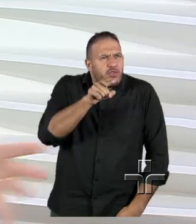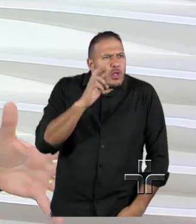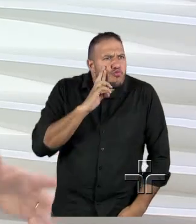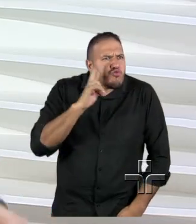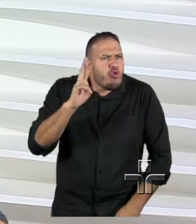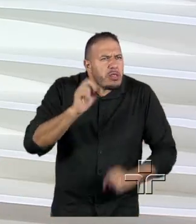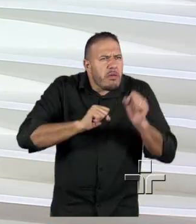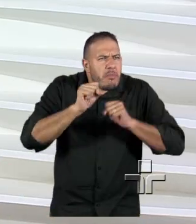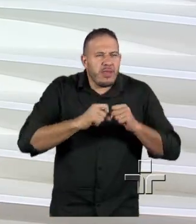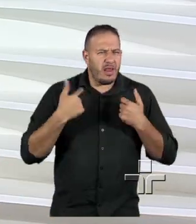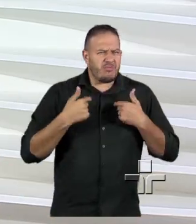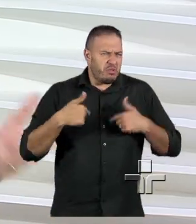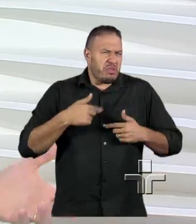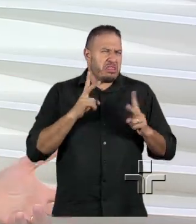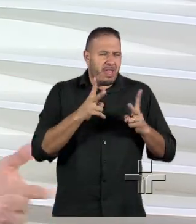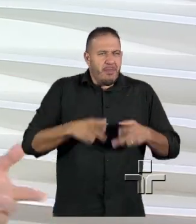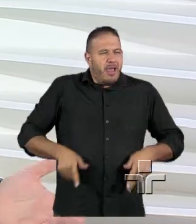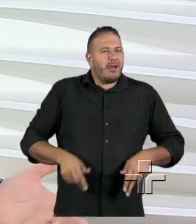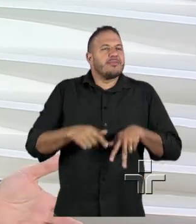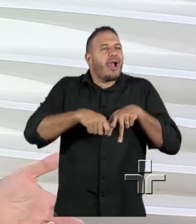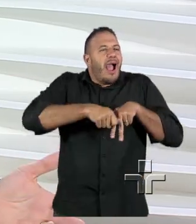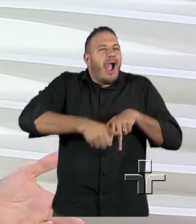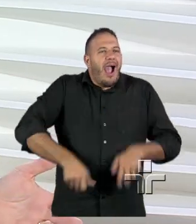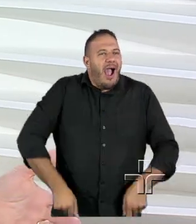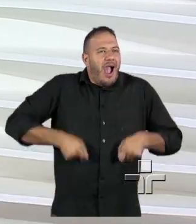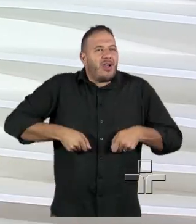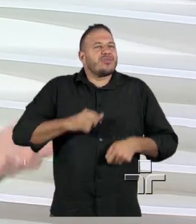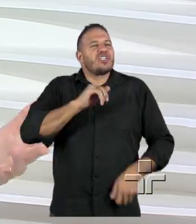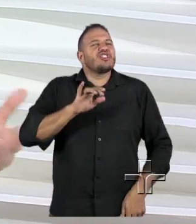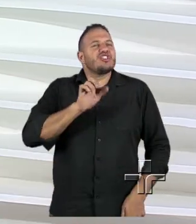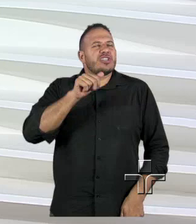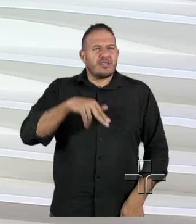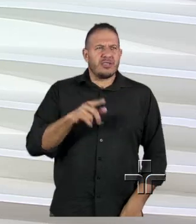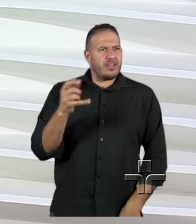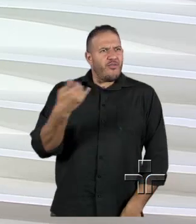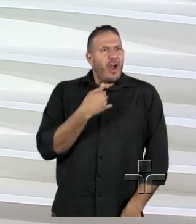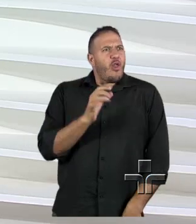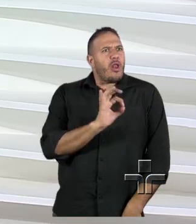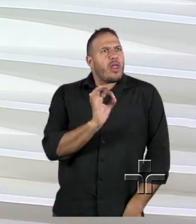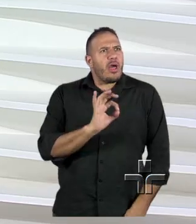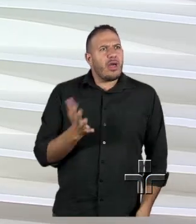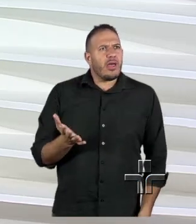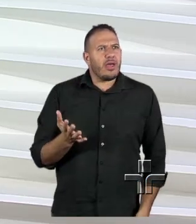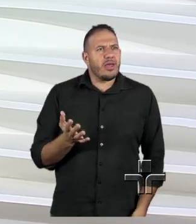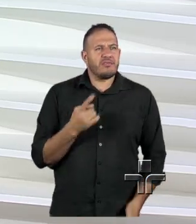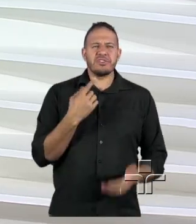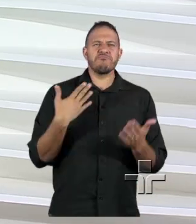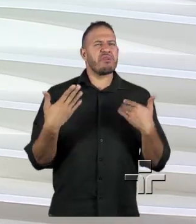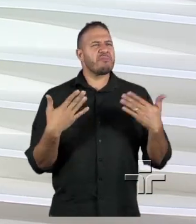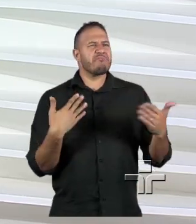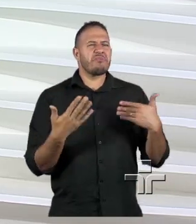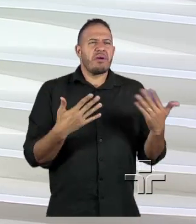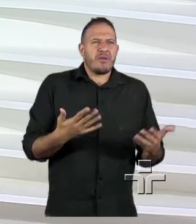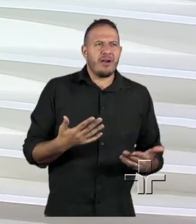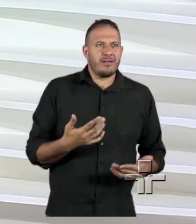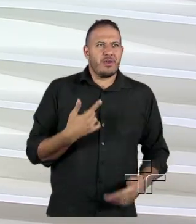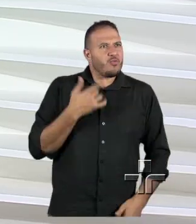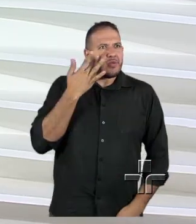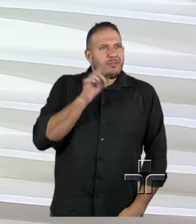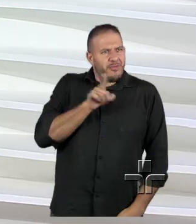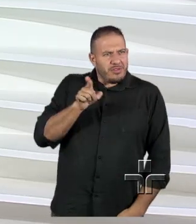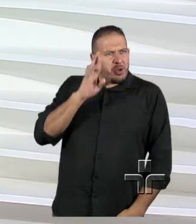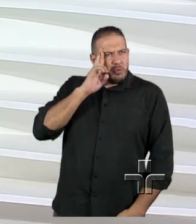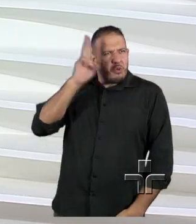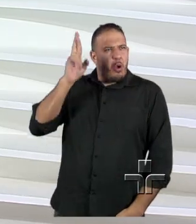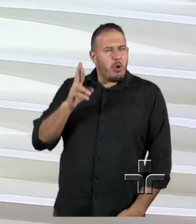de jeans e tal. Em momento nenhum você falou que era o dono da empresa. Em momento nenhum você lidou de uma forma com o poder como se fosse o dono